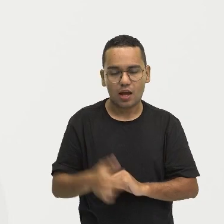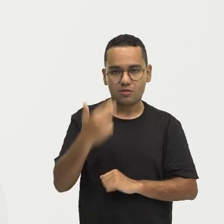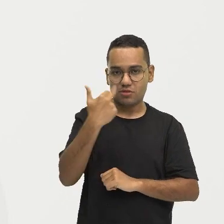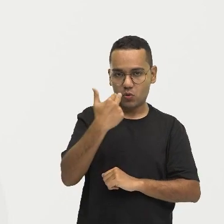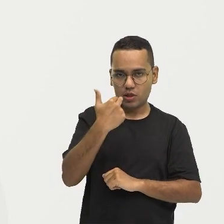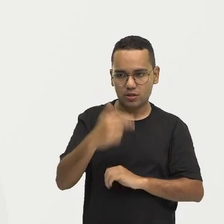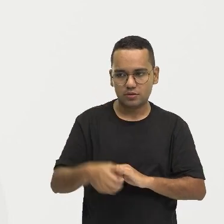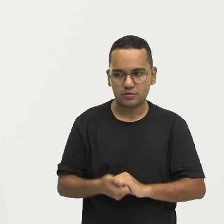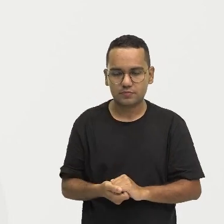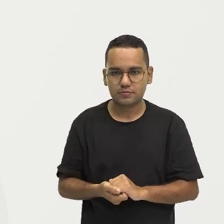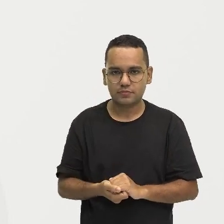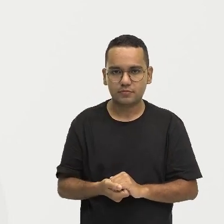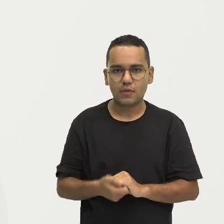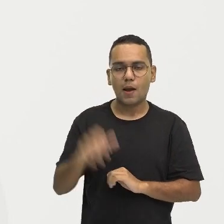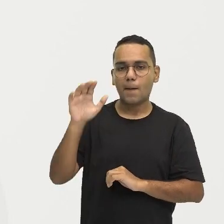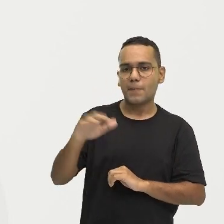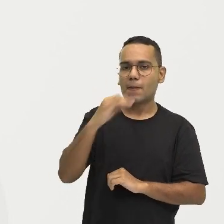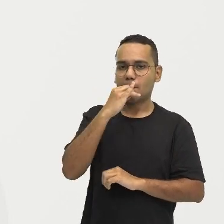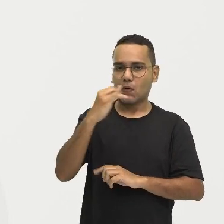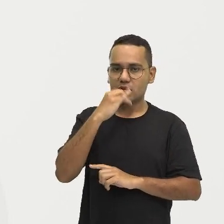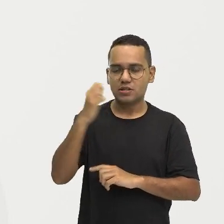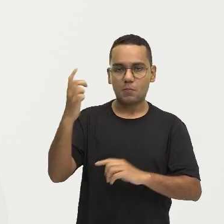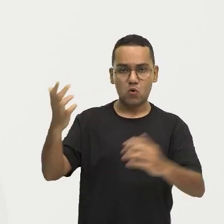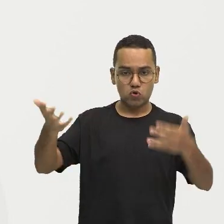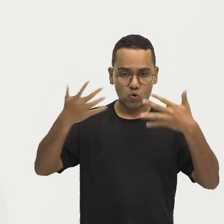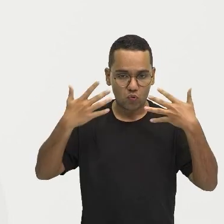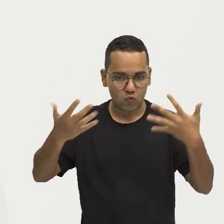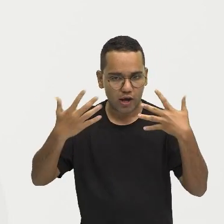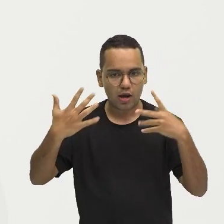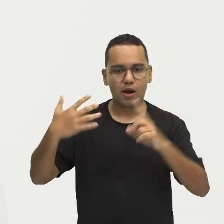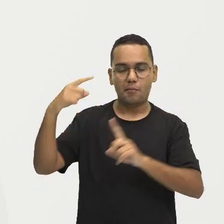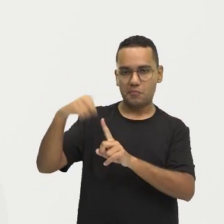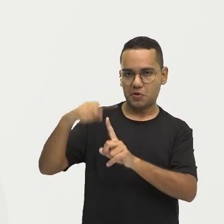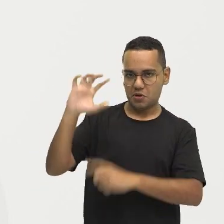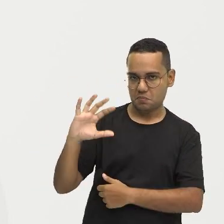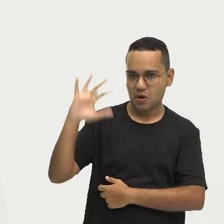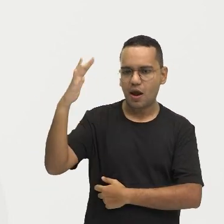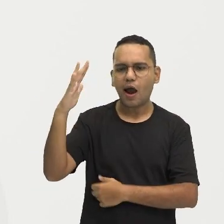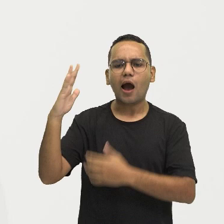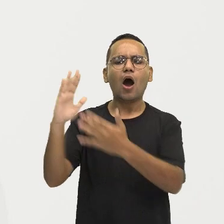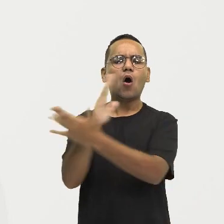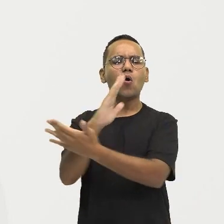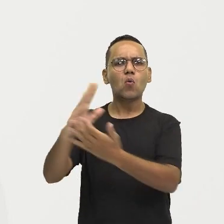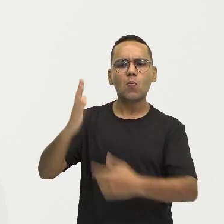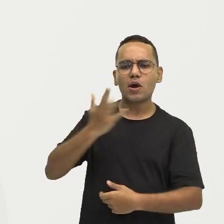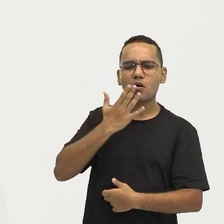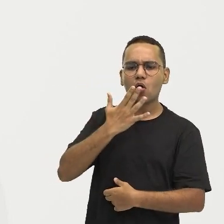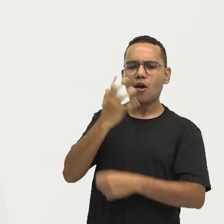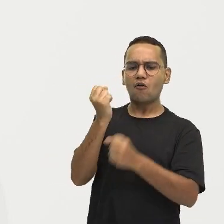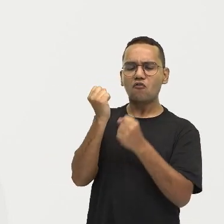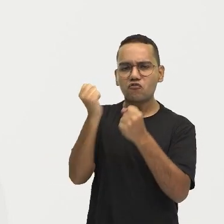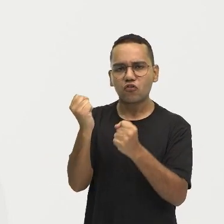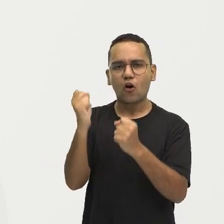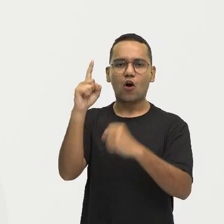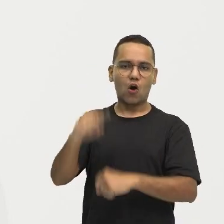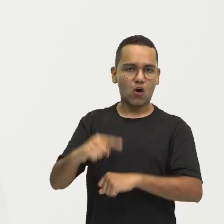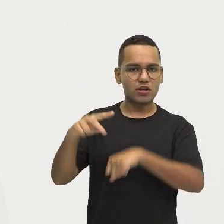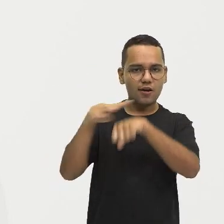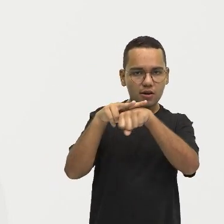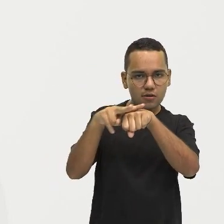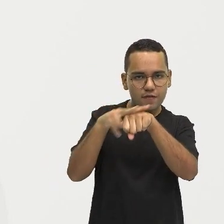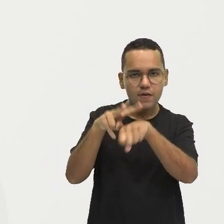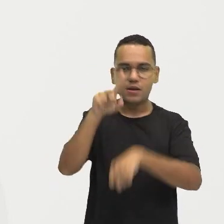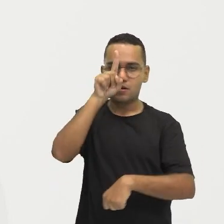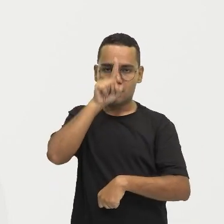ser verdes e amarelas, tá? Então, é isso que a gente consegue observar de cara no Cerrado, né? Então, a gente vê assim que parece assim, uma